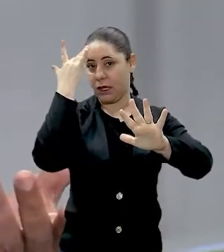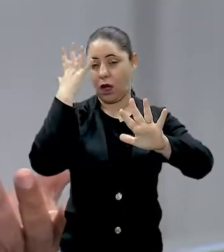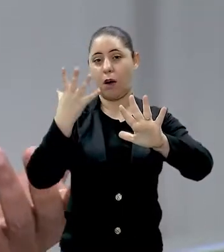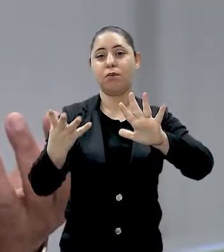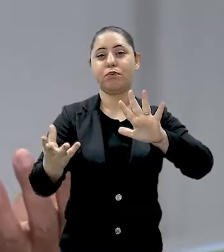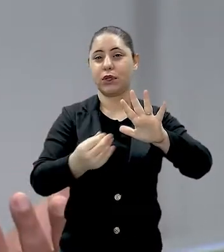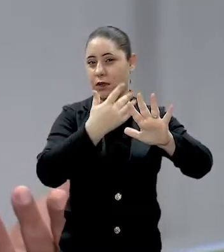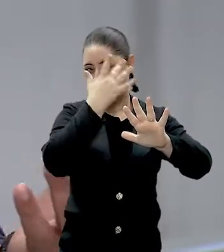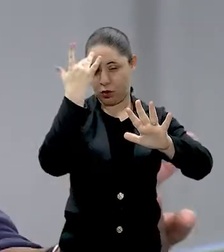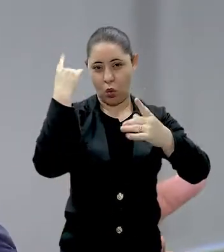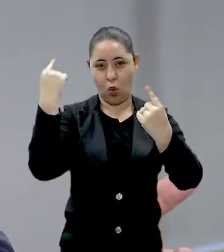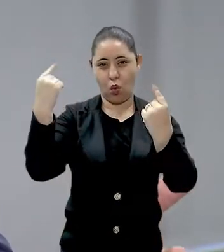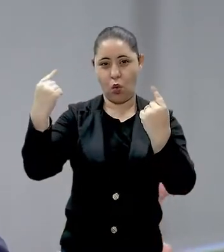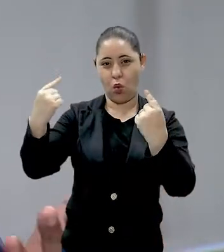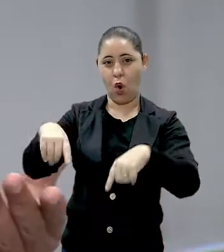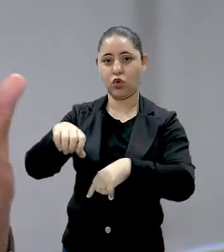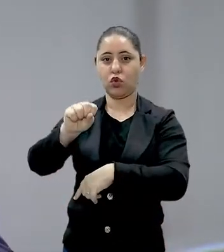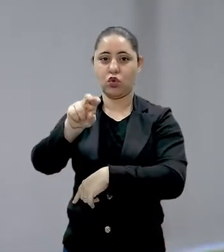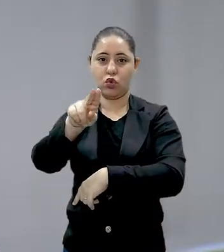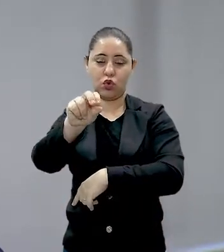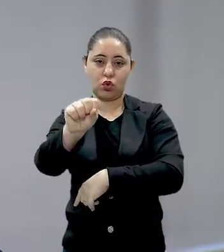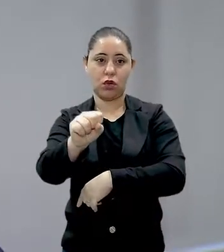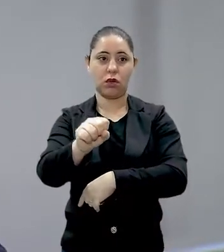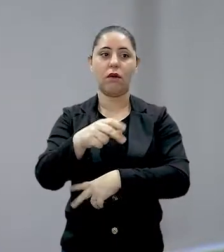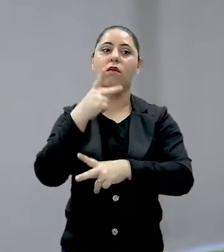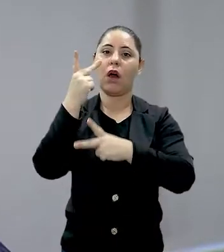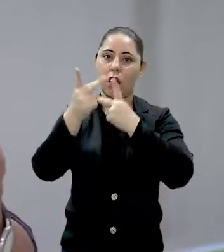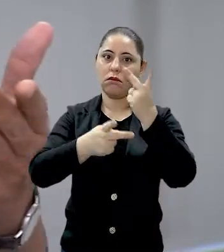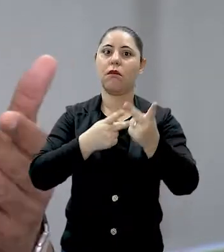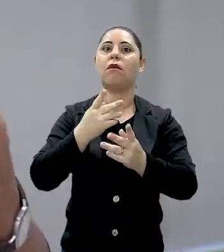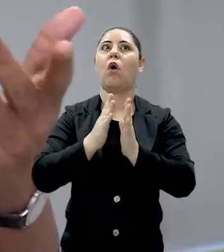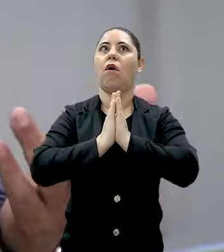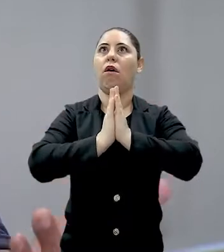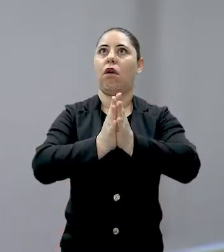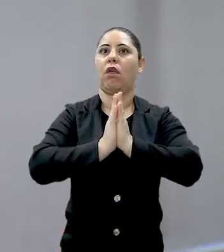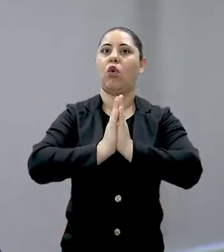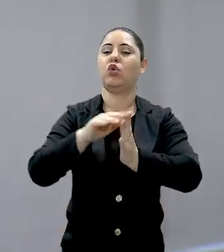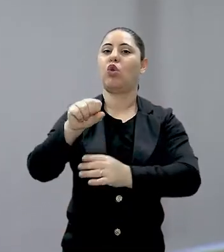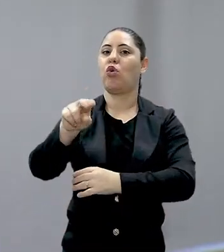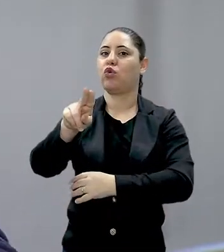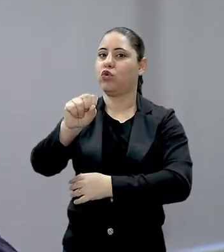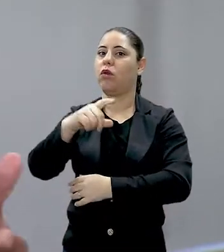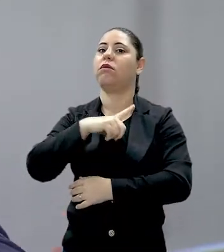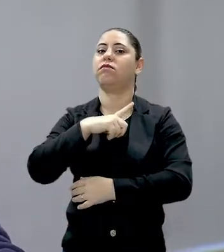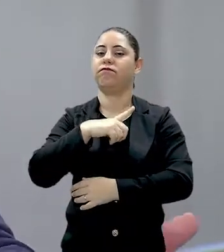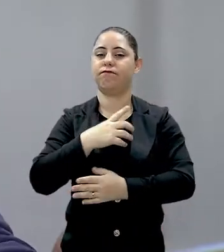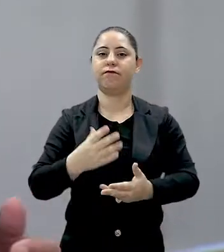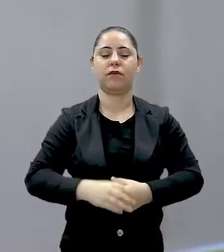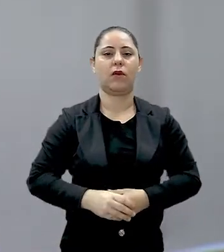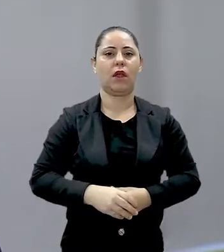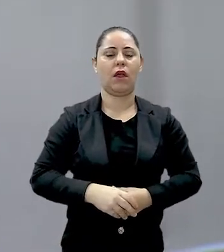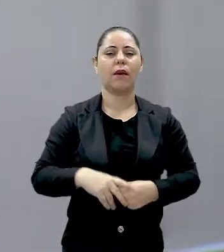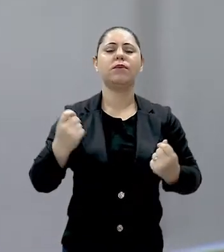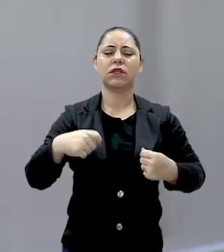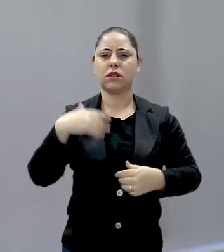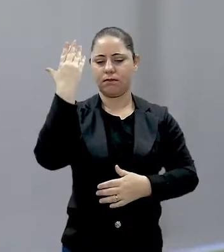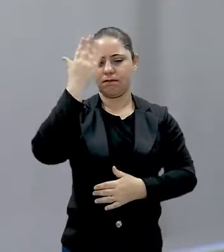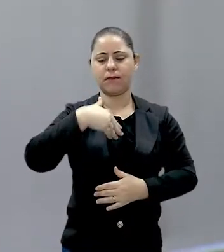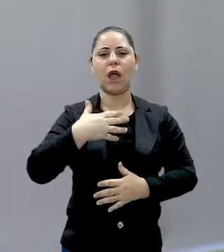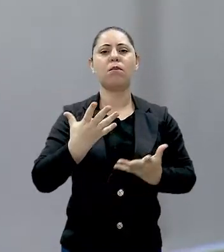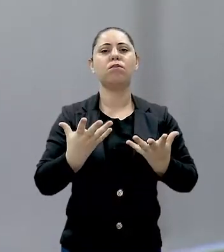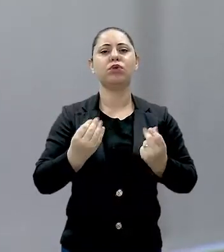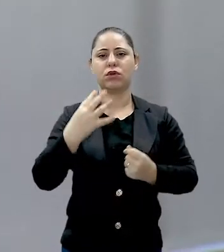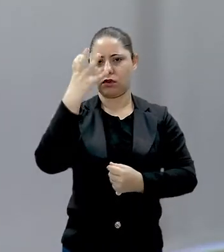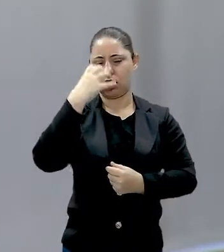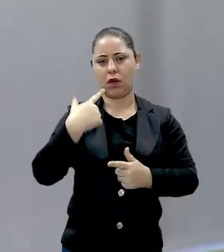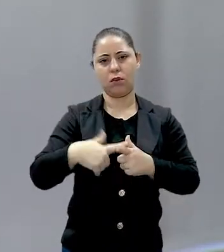todo mundo. Muita gente que era contra o SUS, hoje eu vejo falando, ainda bem que tinha o SUS. Então, nós precisamos encarar isso